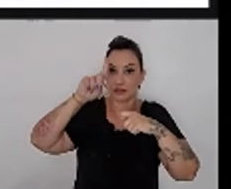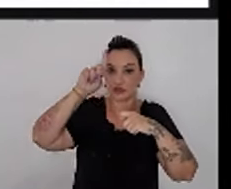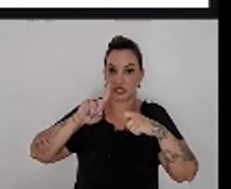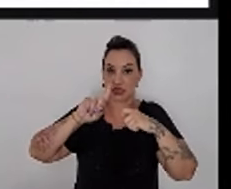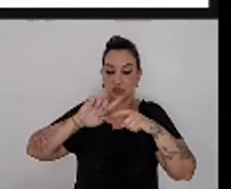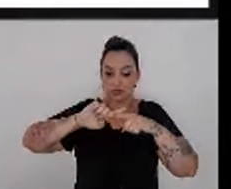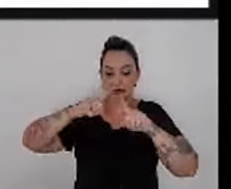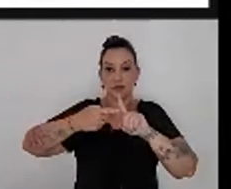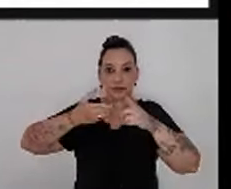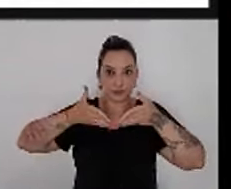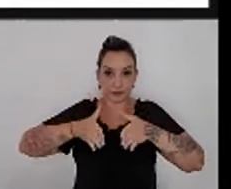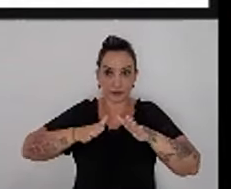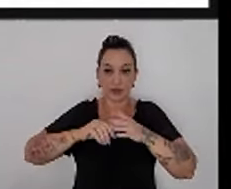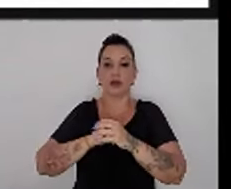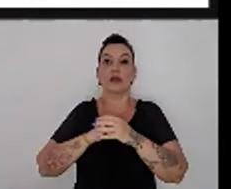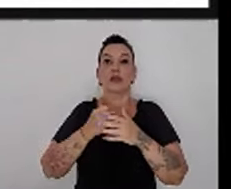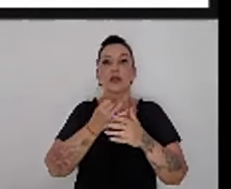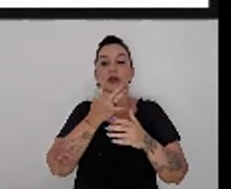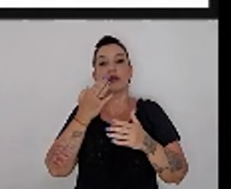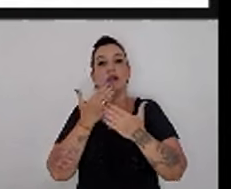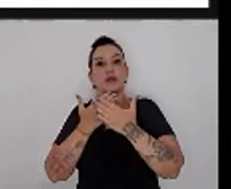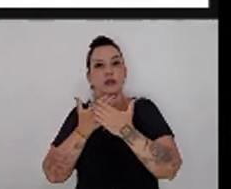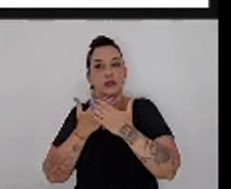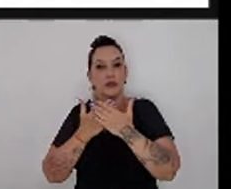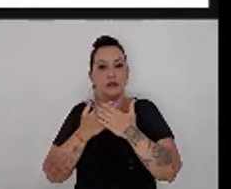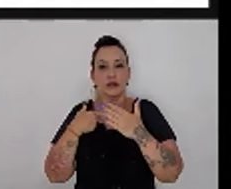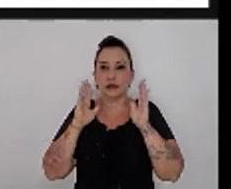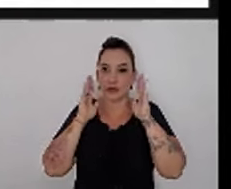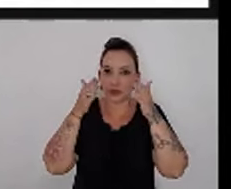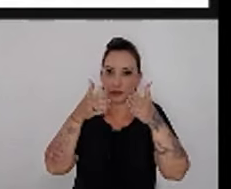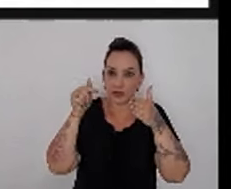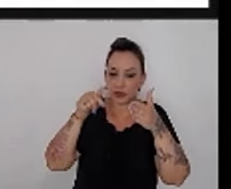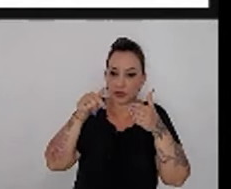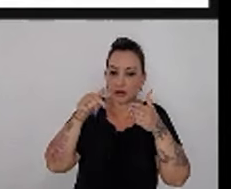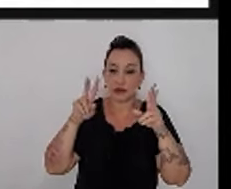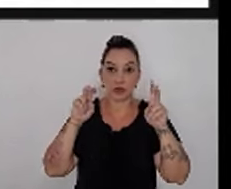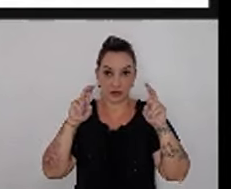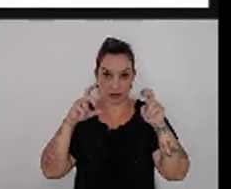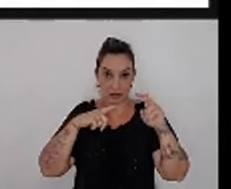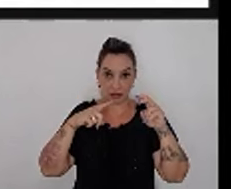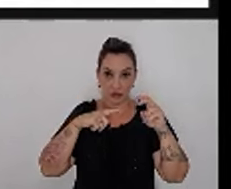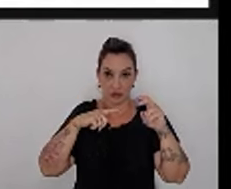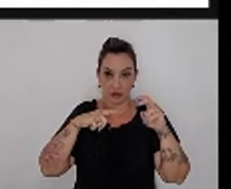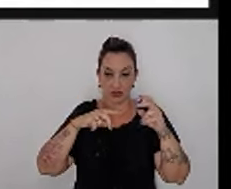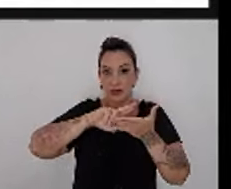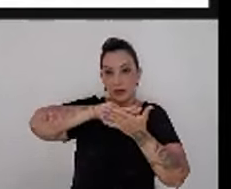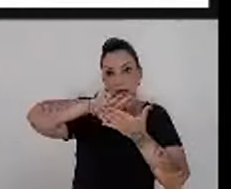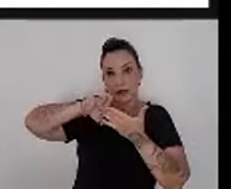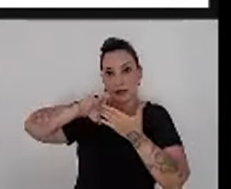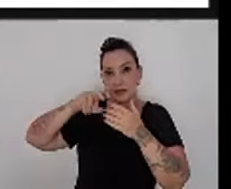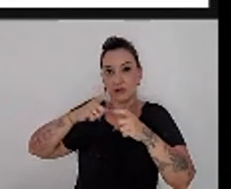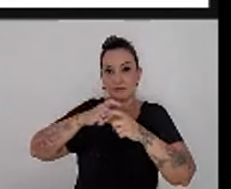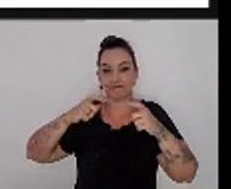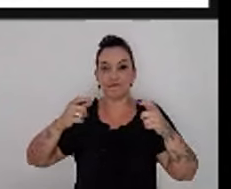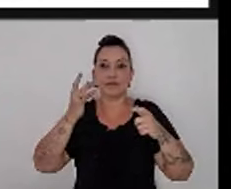direitos reprodutivos. Para muitos dos estudos que eu vou me focar aqui, o mercado constitui, em suas